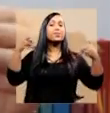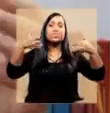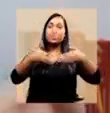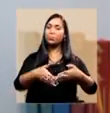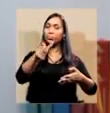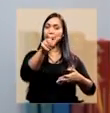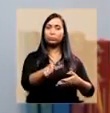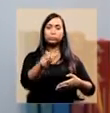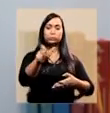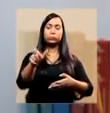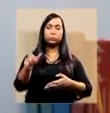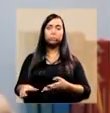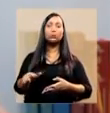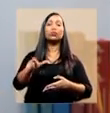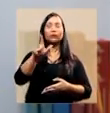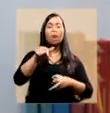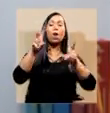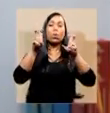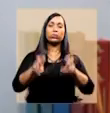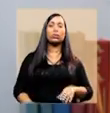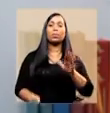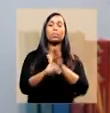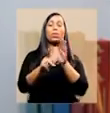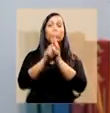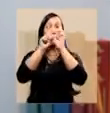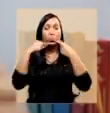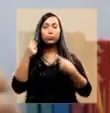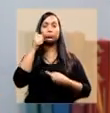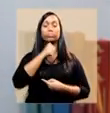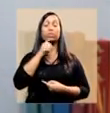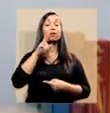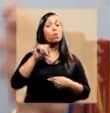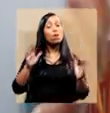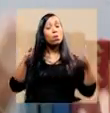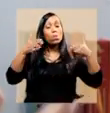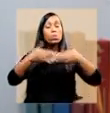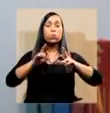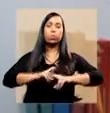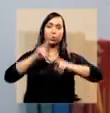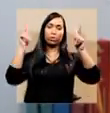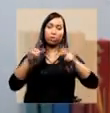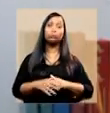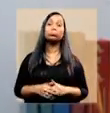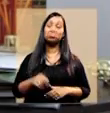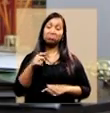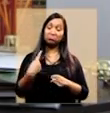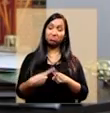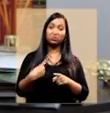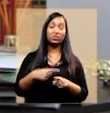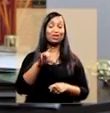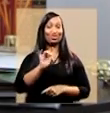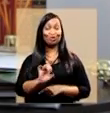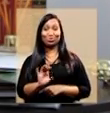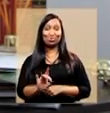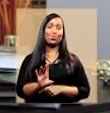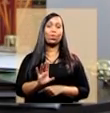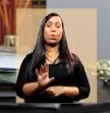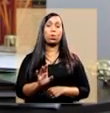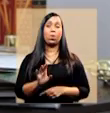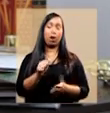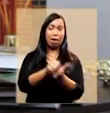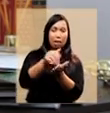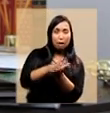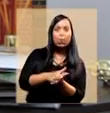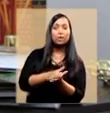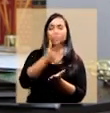cuidar exclusivamente de casos que abordem essa questão. Então, é um olhar diferenciado. Ela aborda não somente